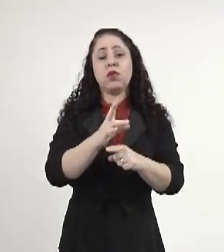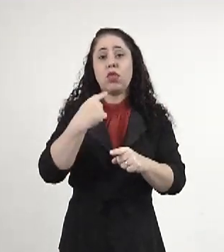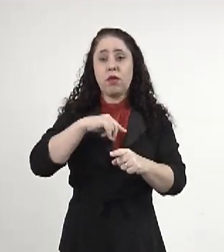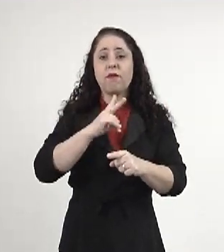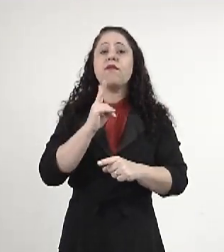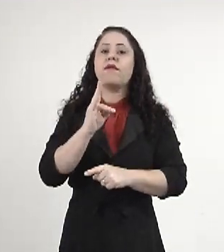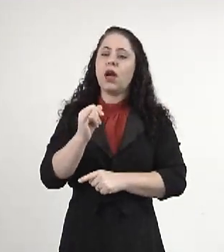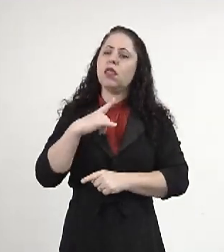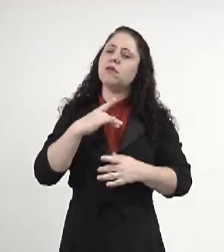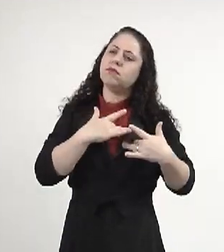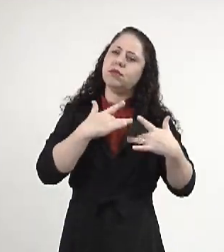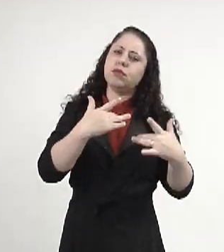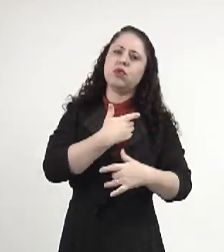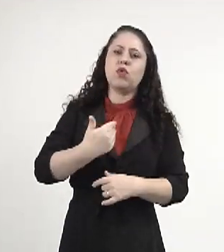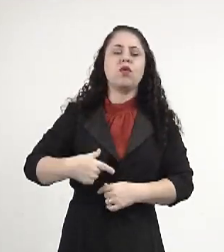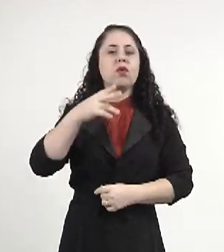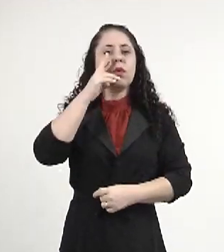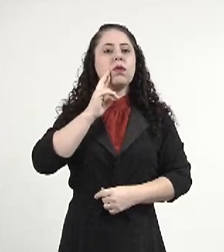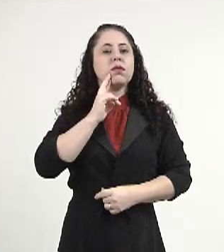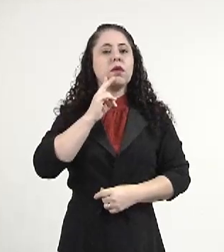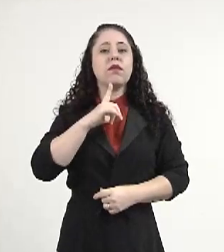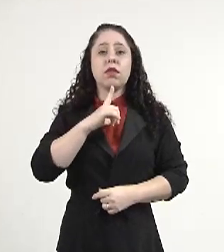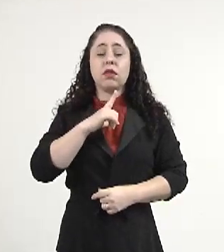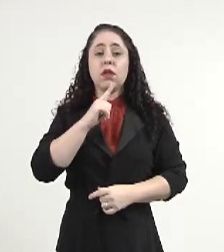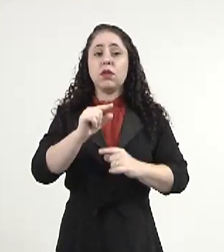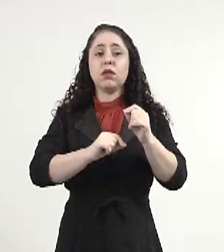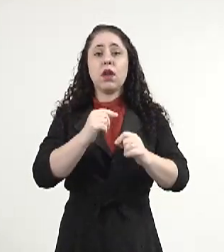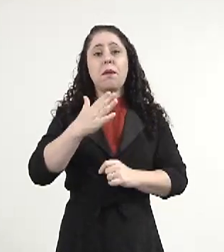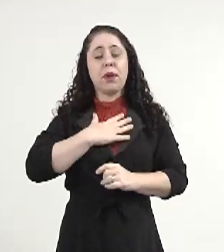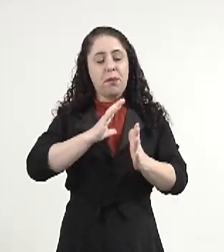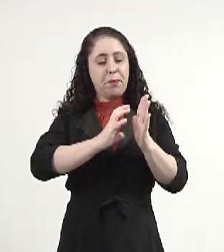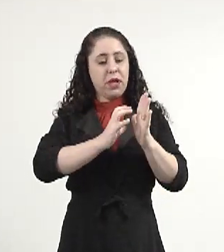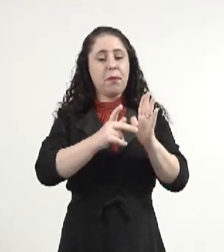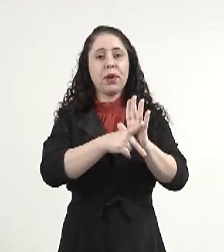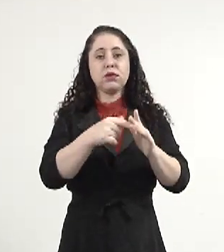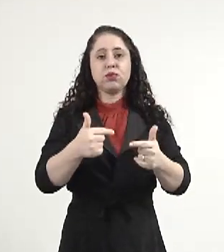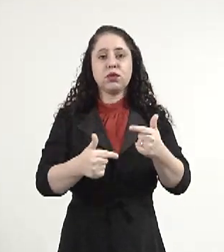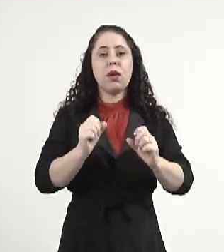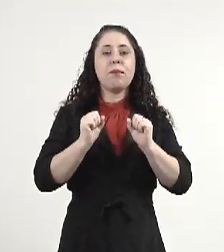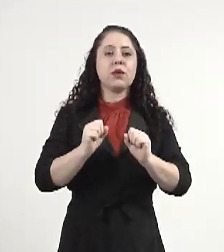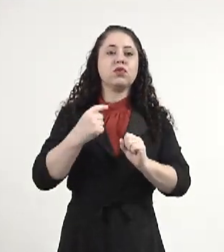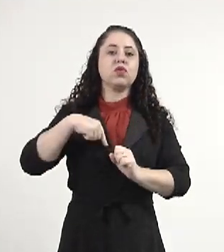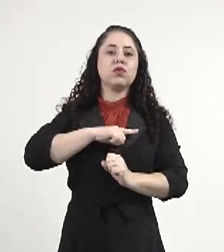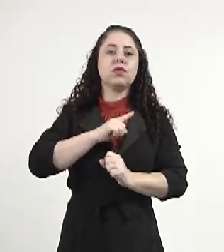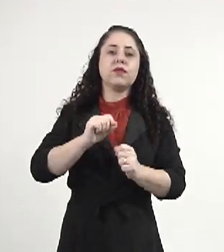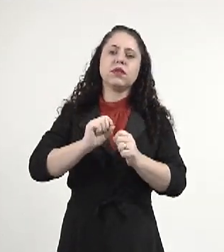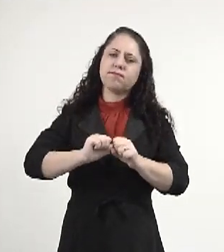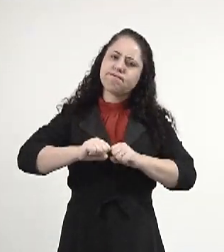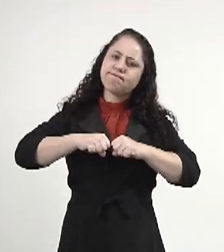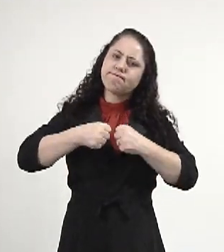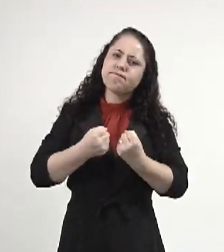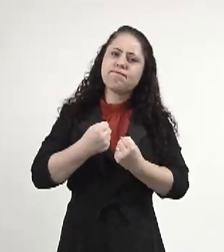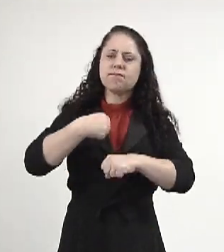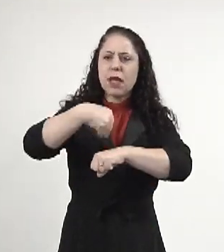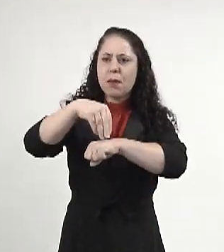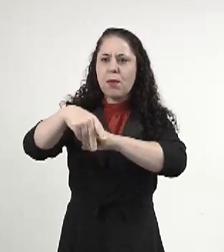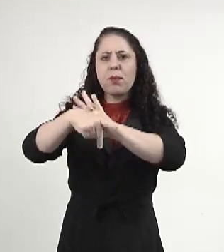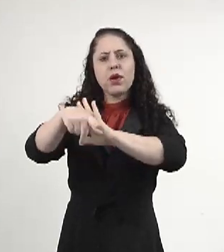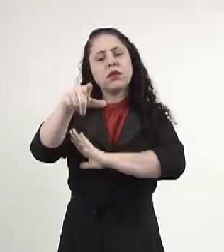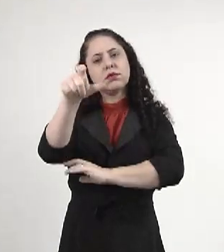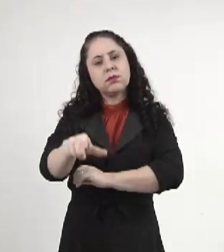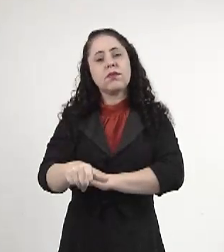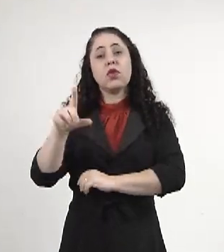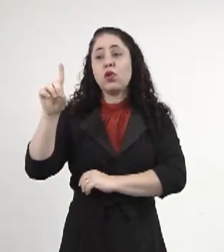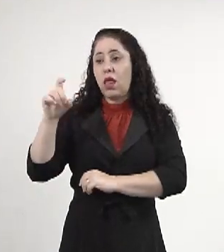contar com a sensibilidade do governador do estado, Eduardo Riedel, que é do meu partido, para que a gente possa empenhar esse requerimento e que